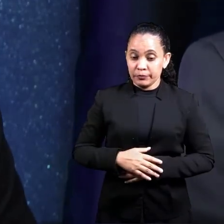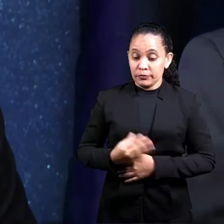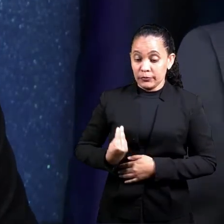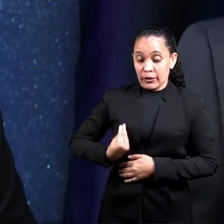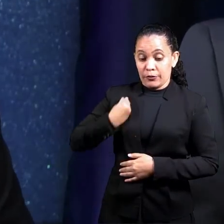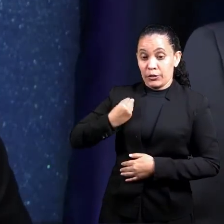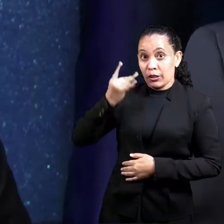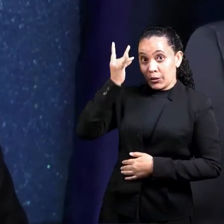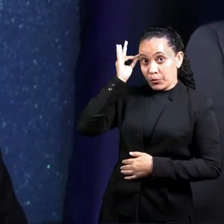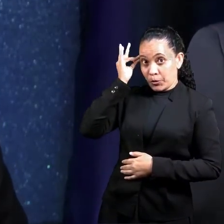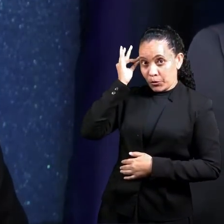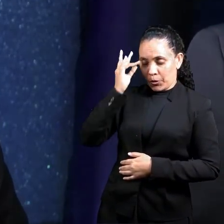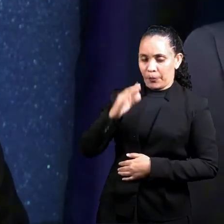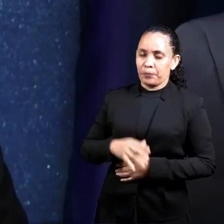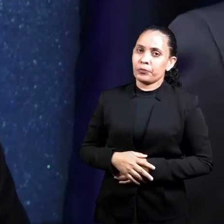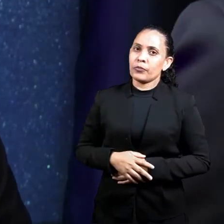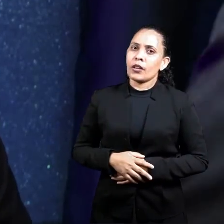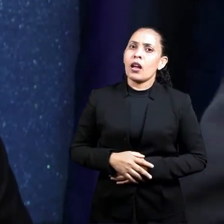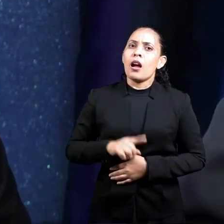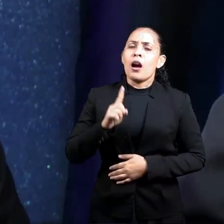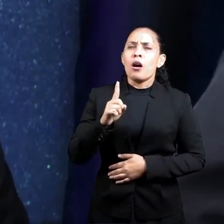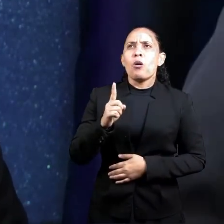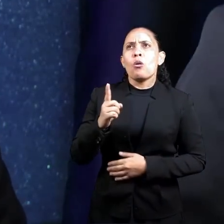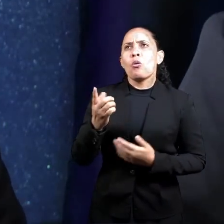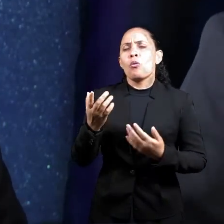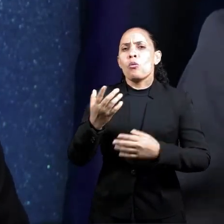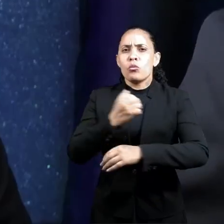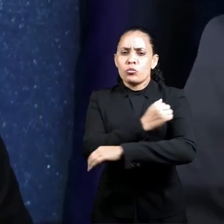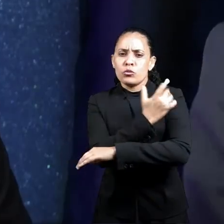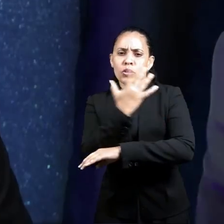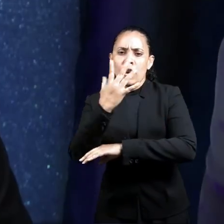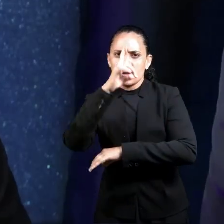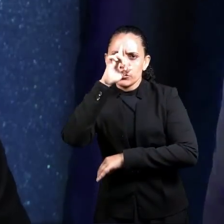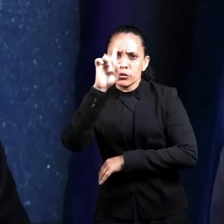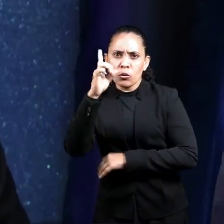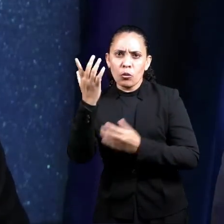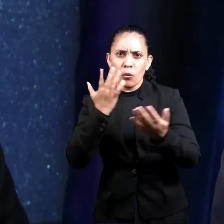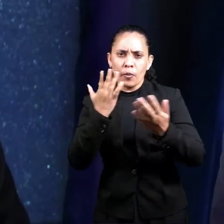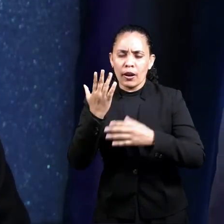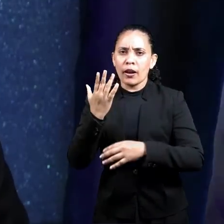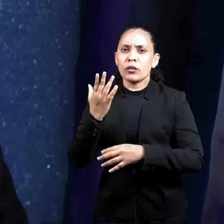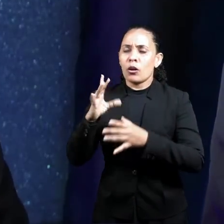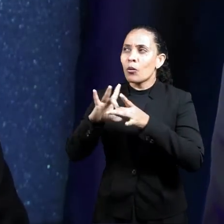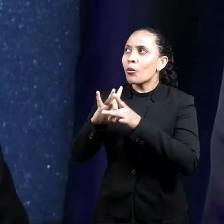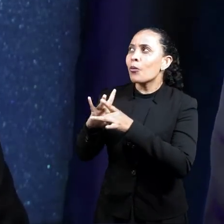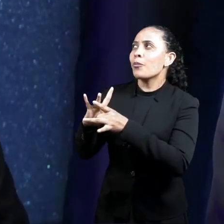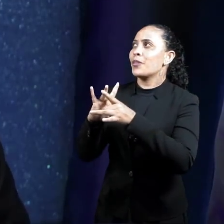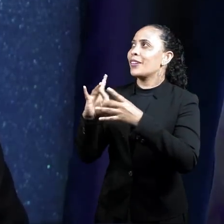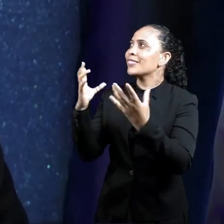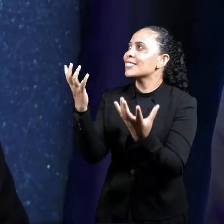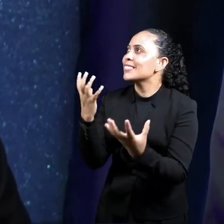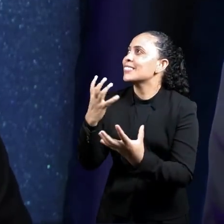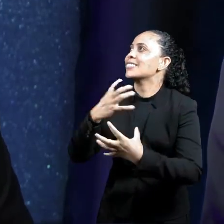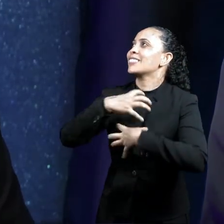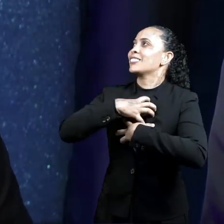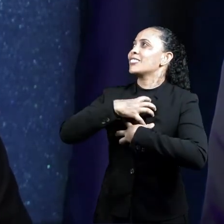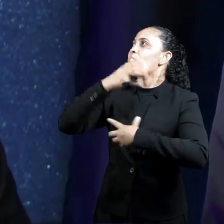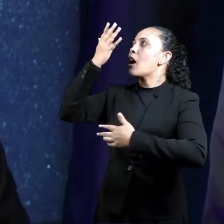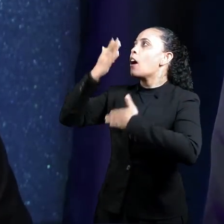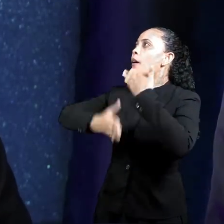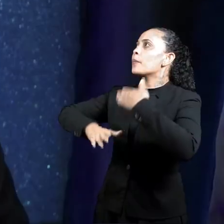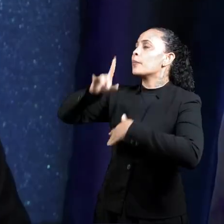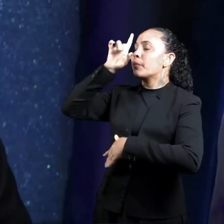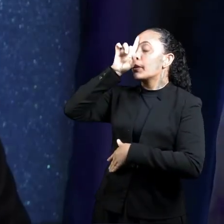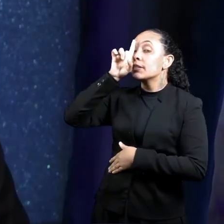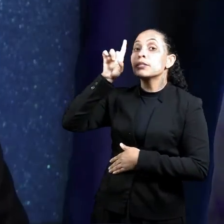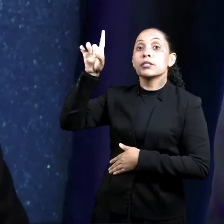você estar nos jardins do Senhor fala da comunhão, de você sentir a presença do Senhor, você viver na presença